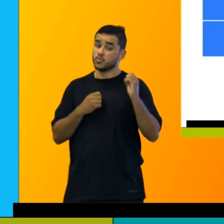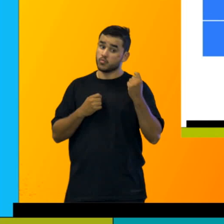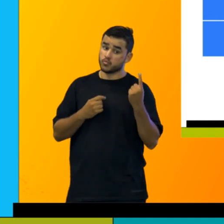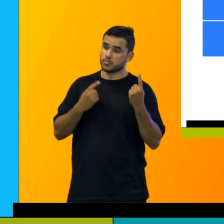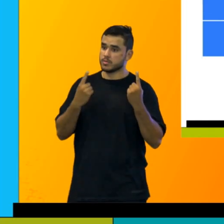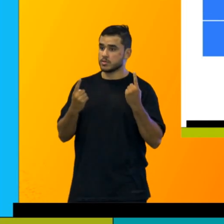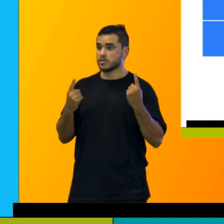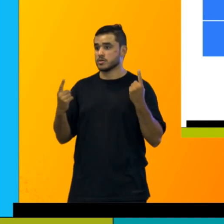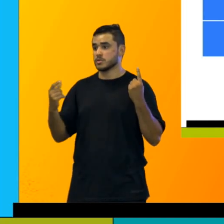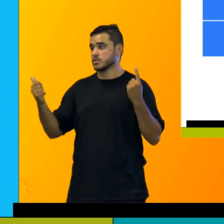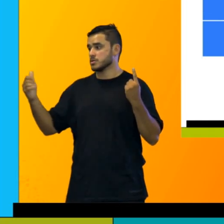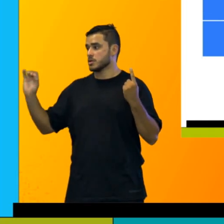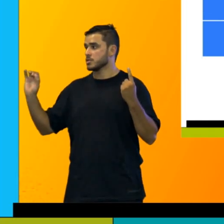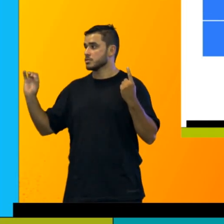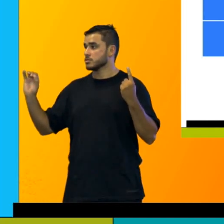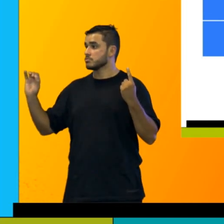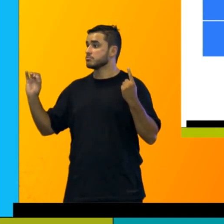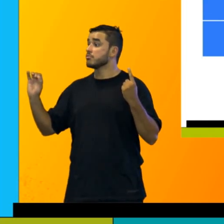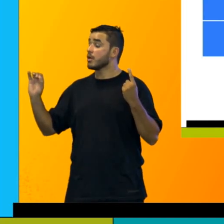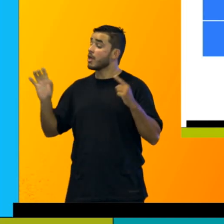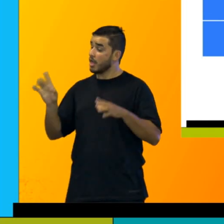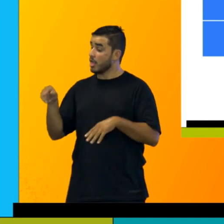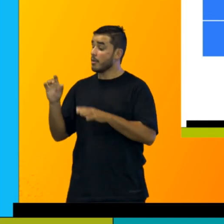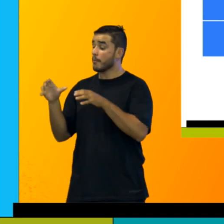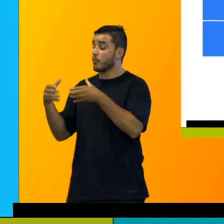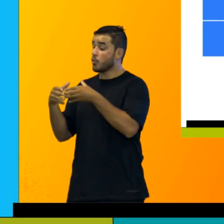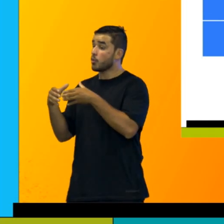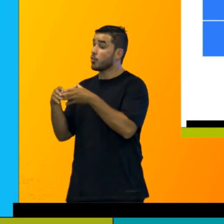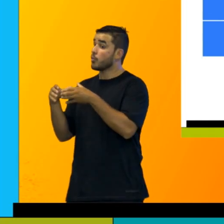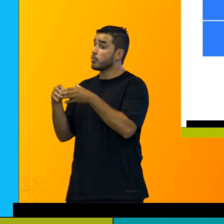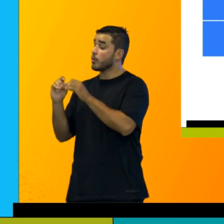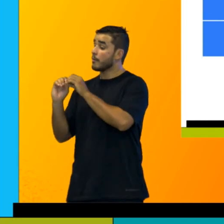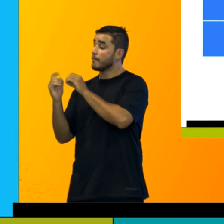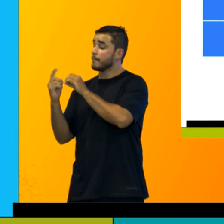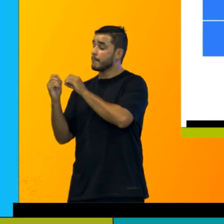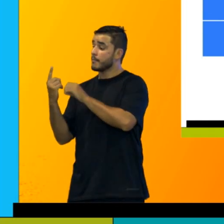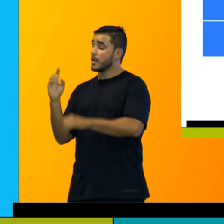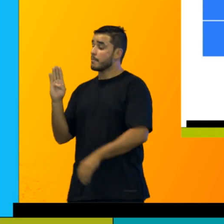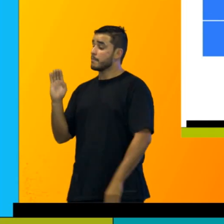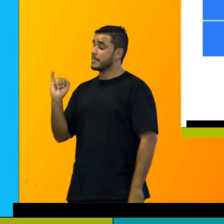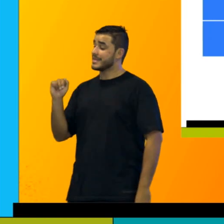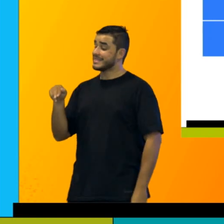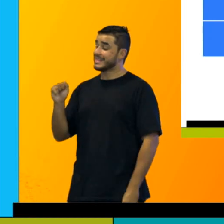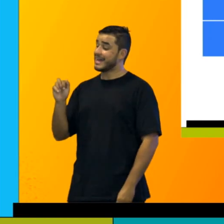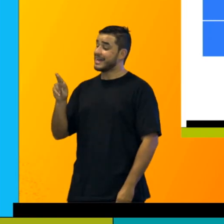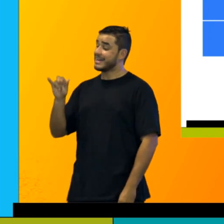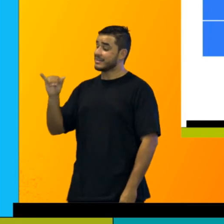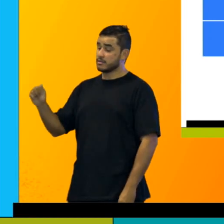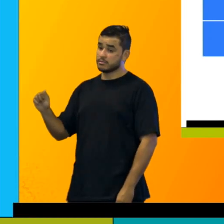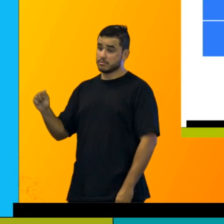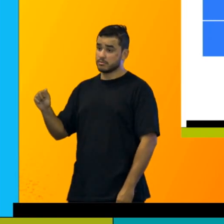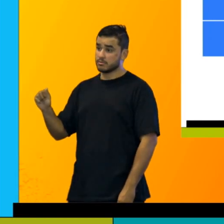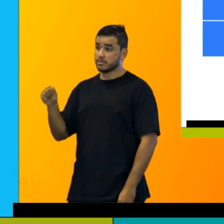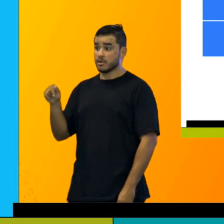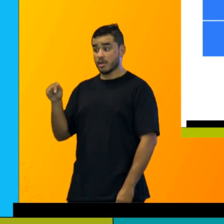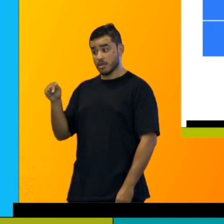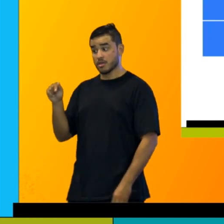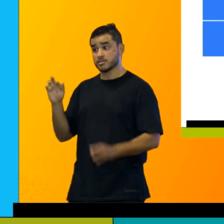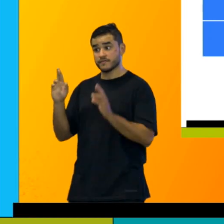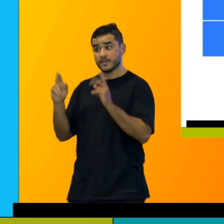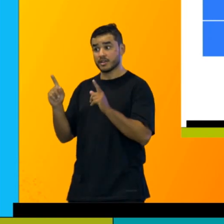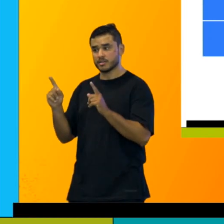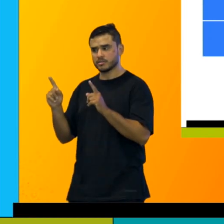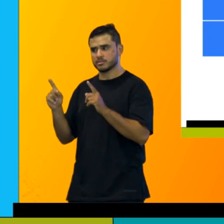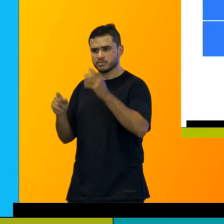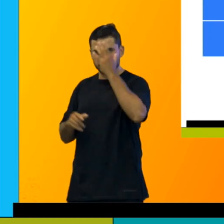quanto? 10. É o 1 seguido do 0. Tá legal? Eu não falo 10 porque não tem o número 10.